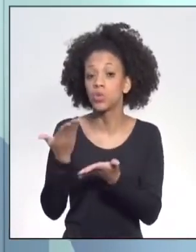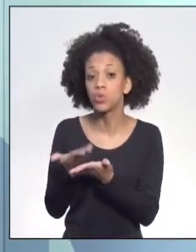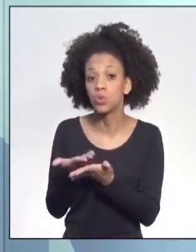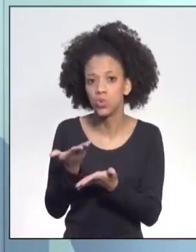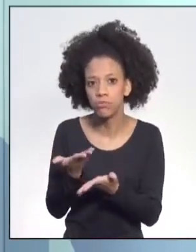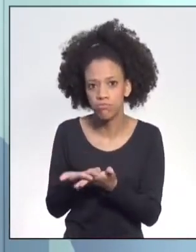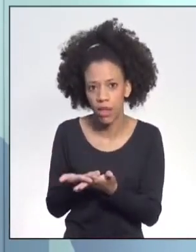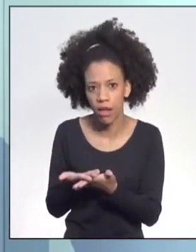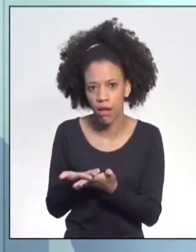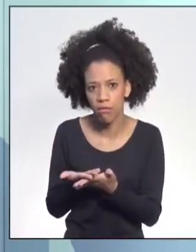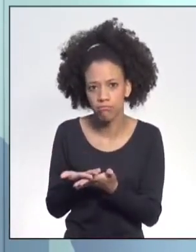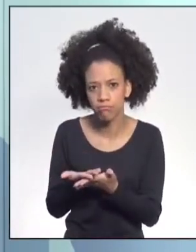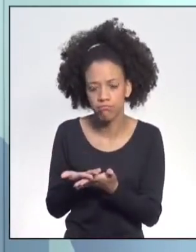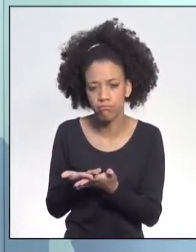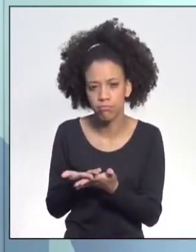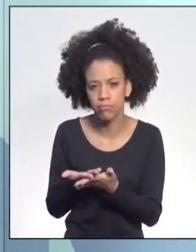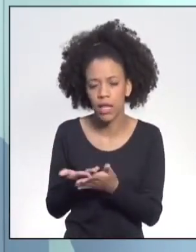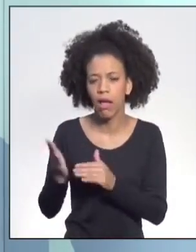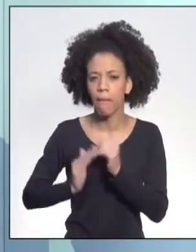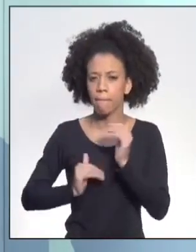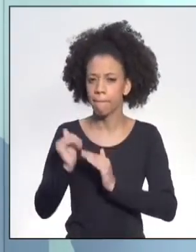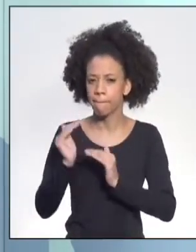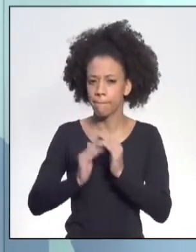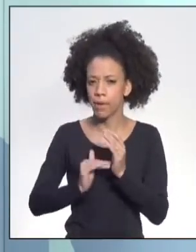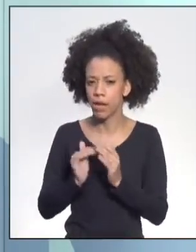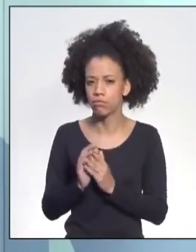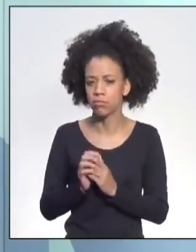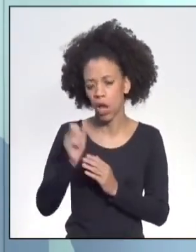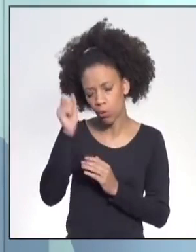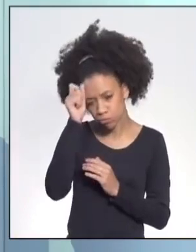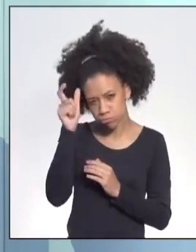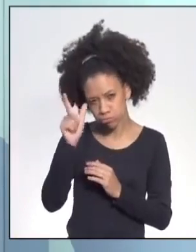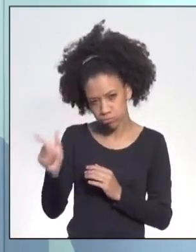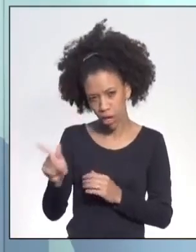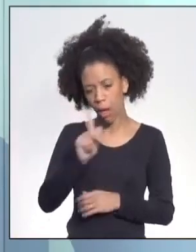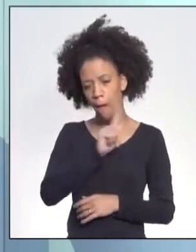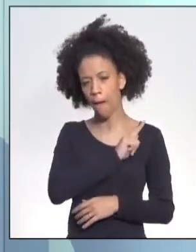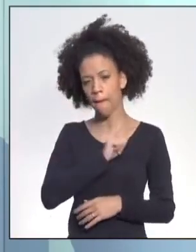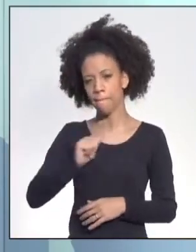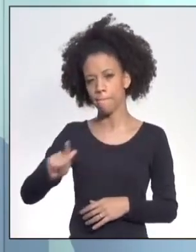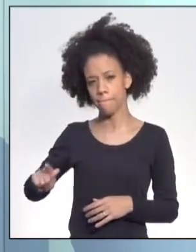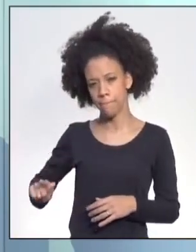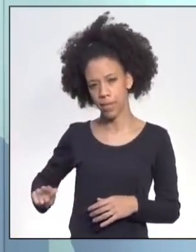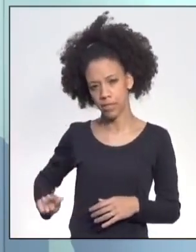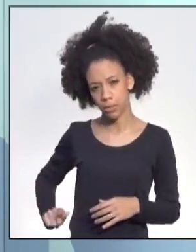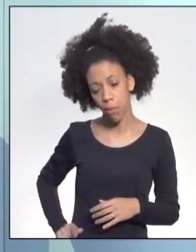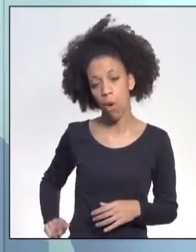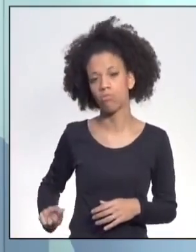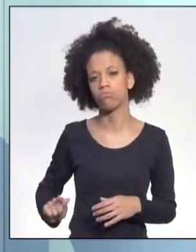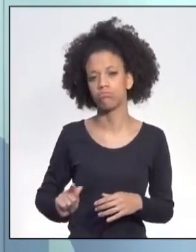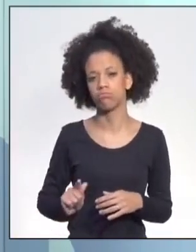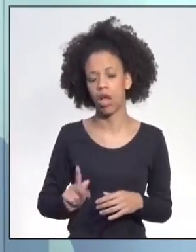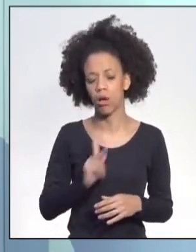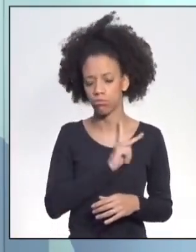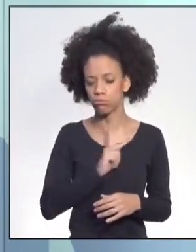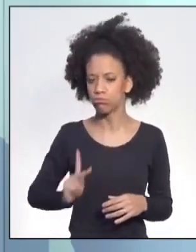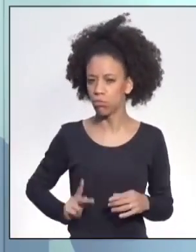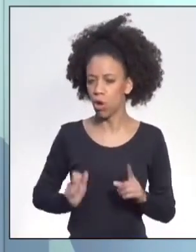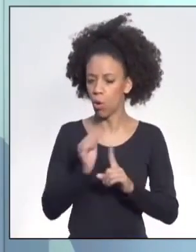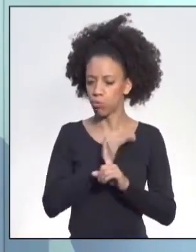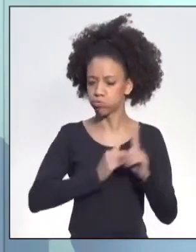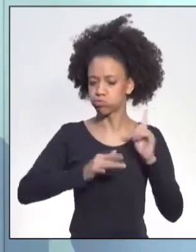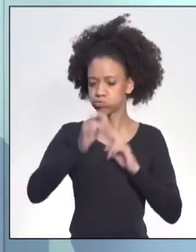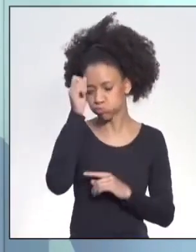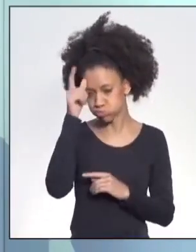que envolve o patrimônio cultural dos povos antigos e a forma como